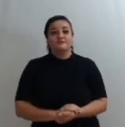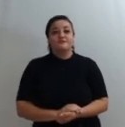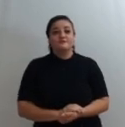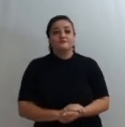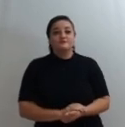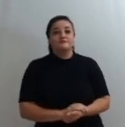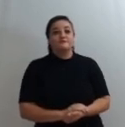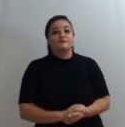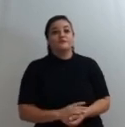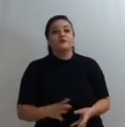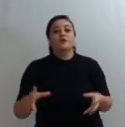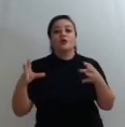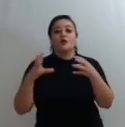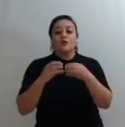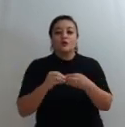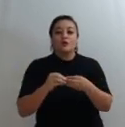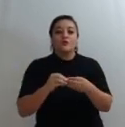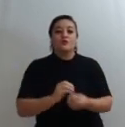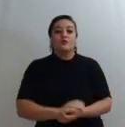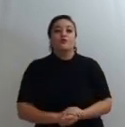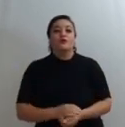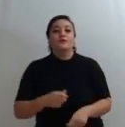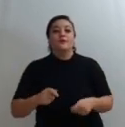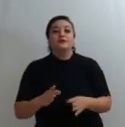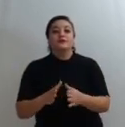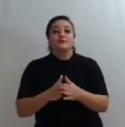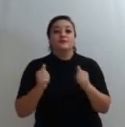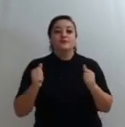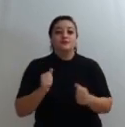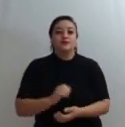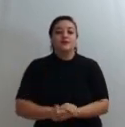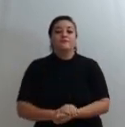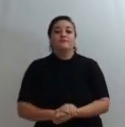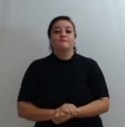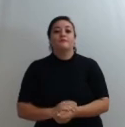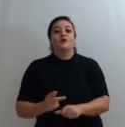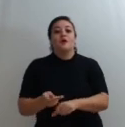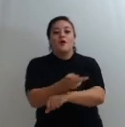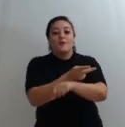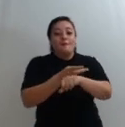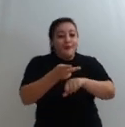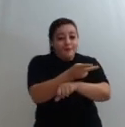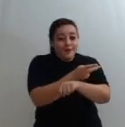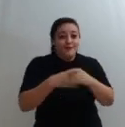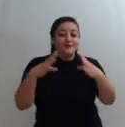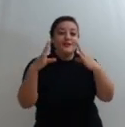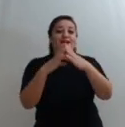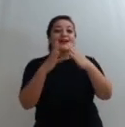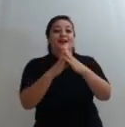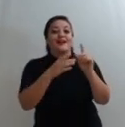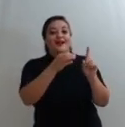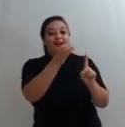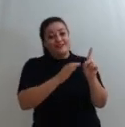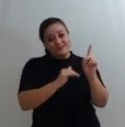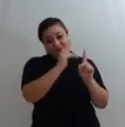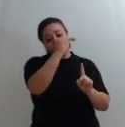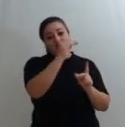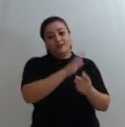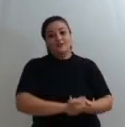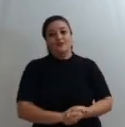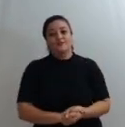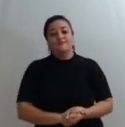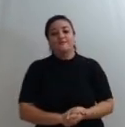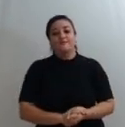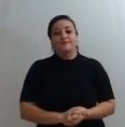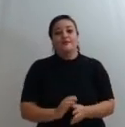conclui que deve se requerer uma busca e apreensão na casa do magistrado. Requer ele a